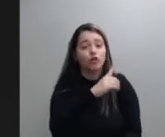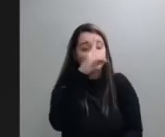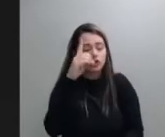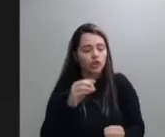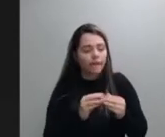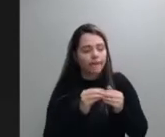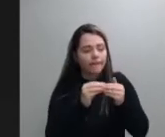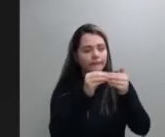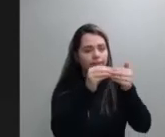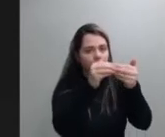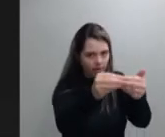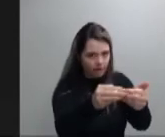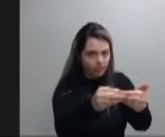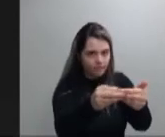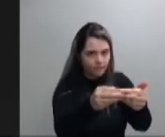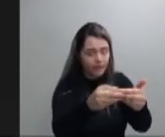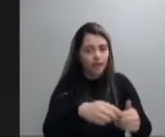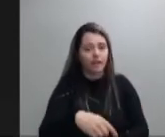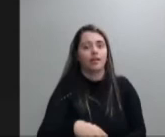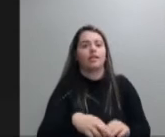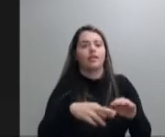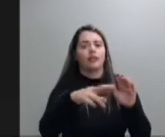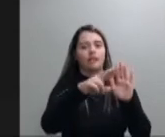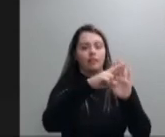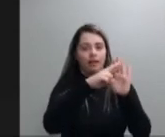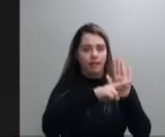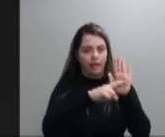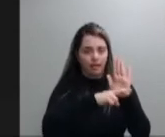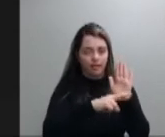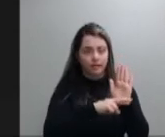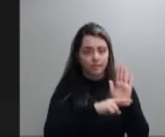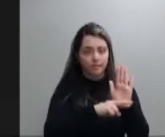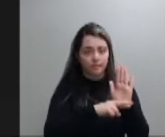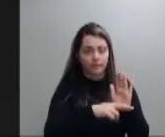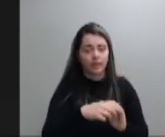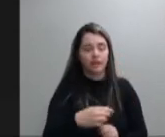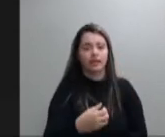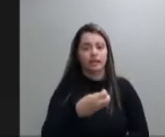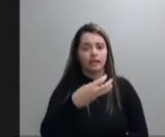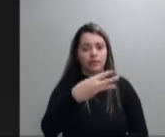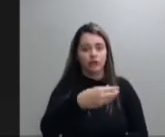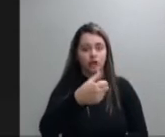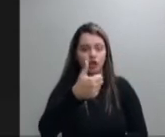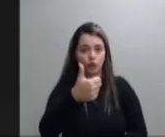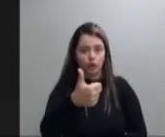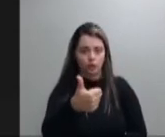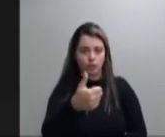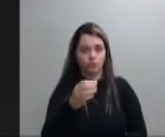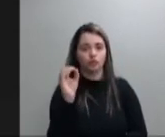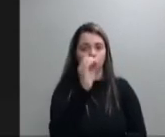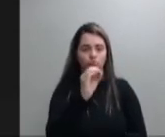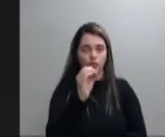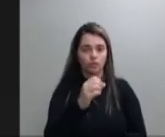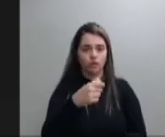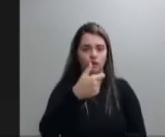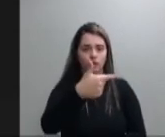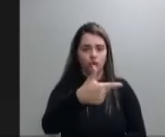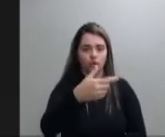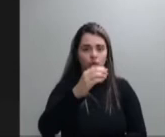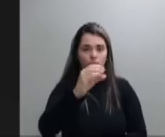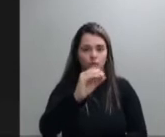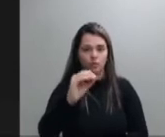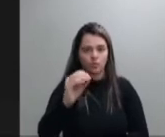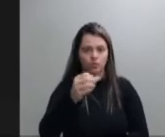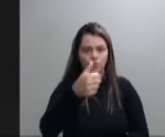fixada pela edital 32 de 21 de outubro de 2016 porque encontra-se de acordo com os pronunciamentos do CNJ e do